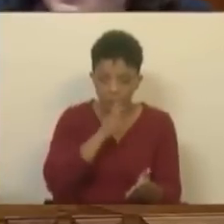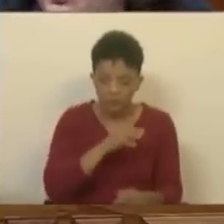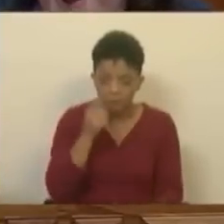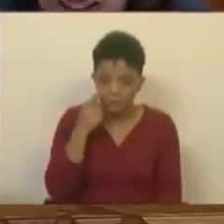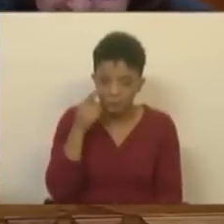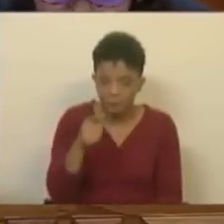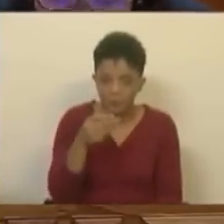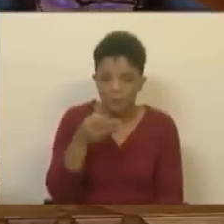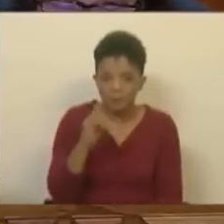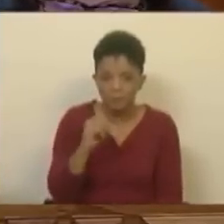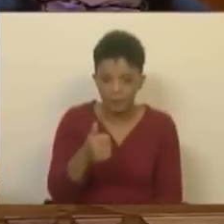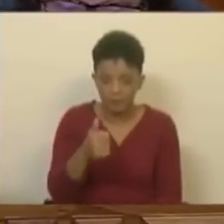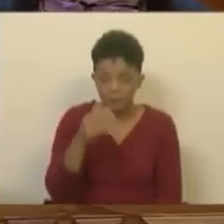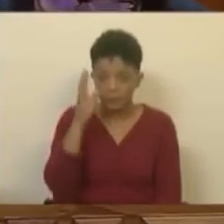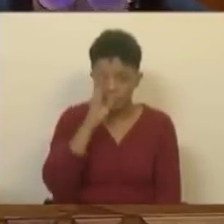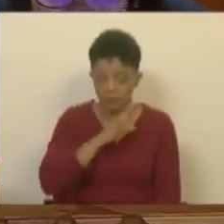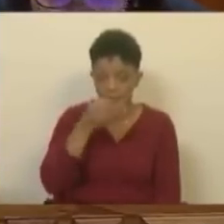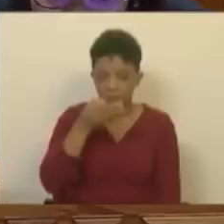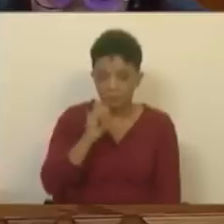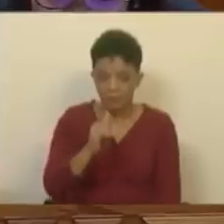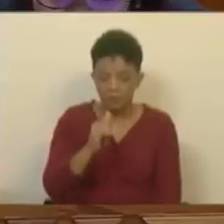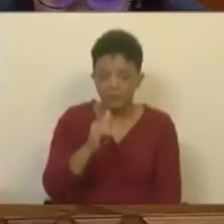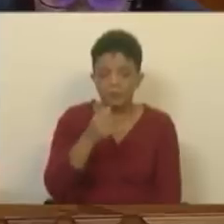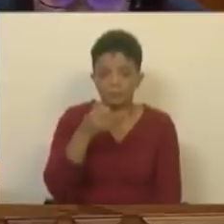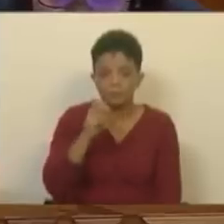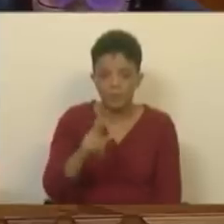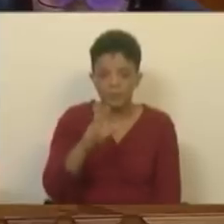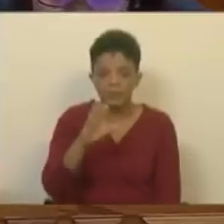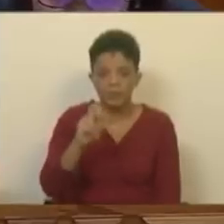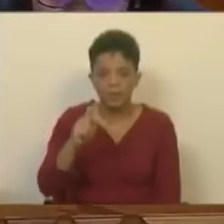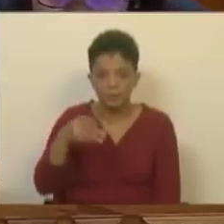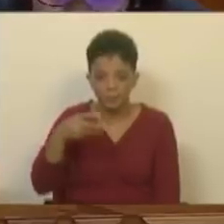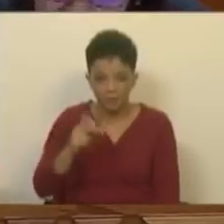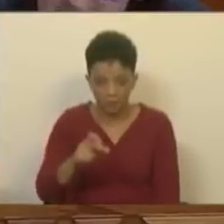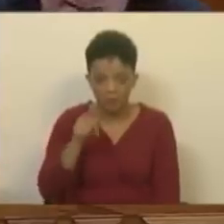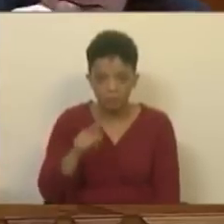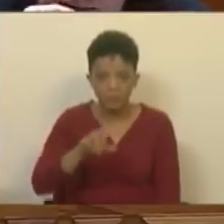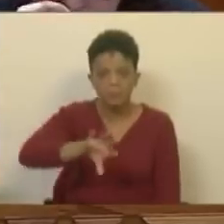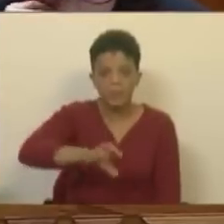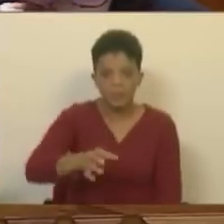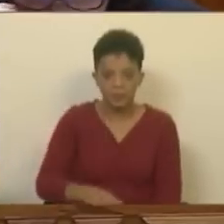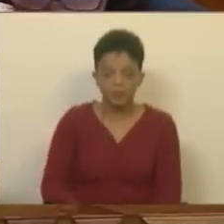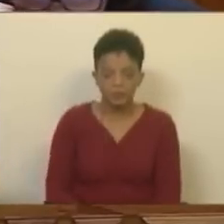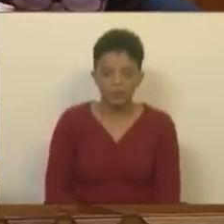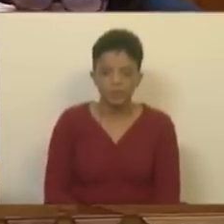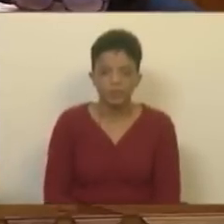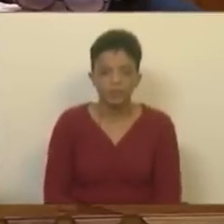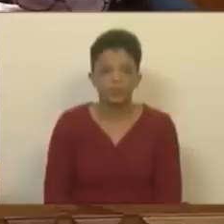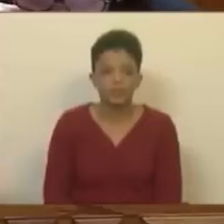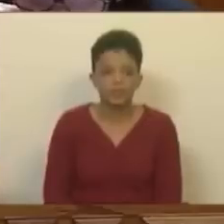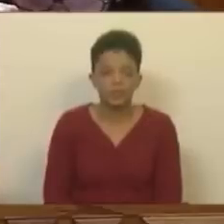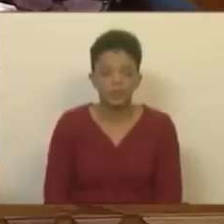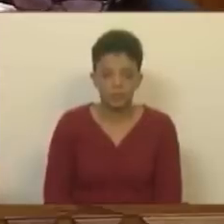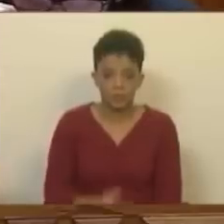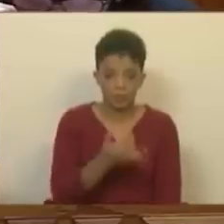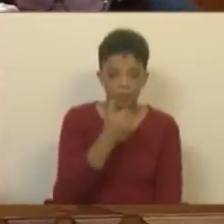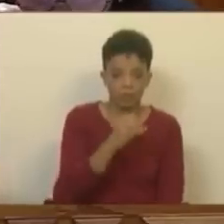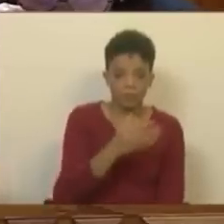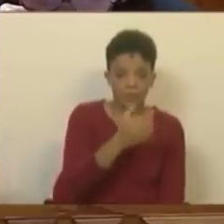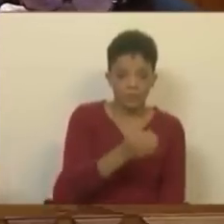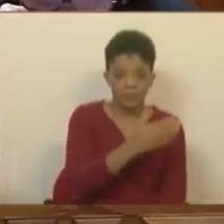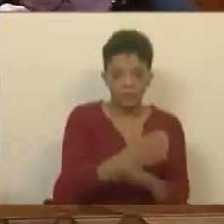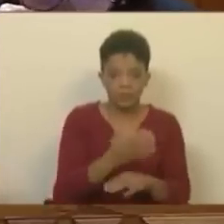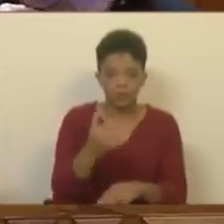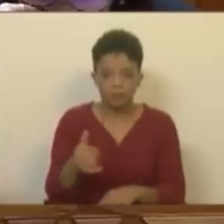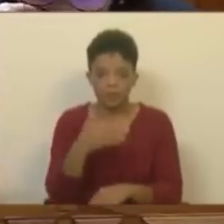o pipo como se fosse saber o Piper capita o Piper capta do país aumentou entre 2015